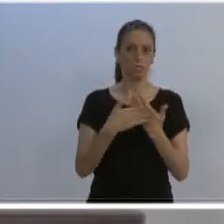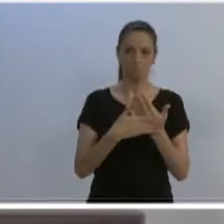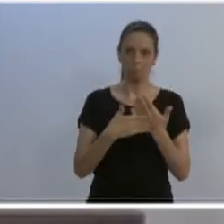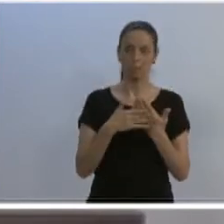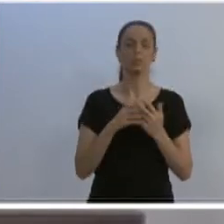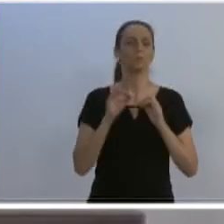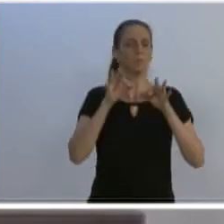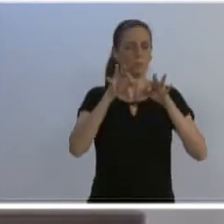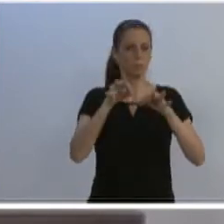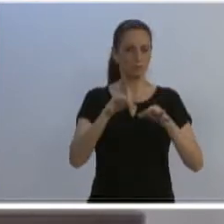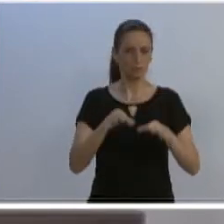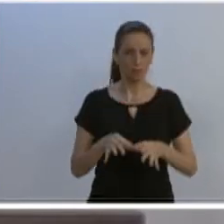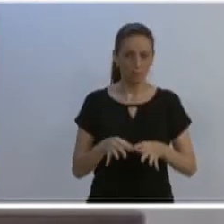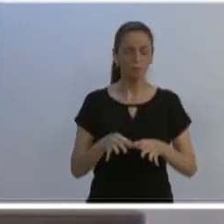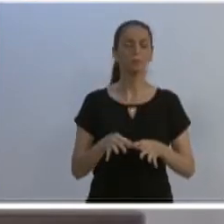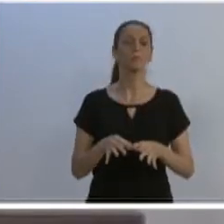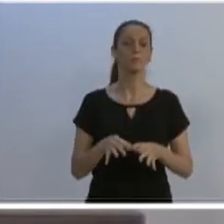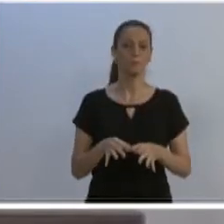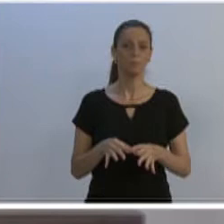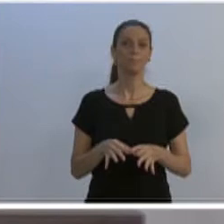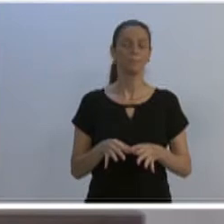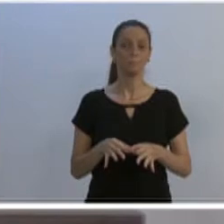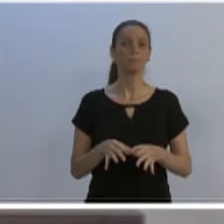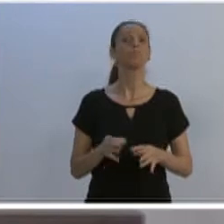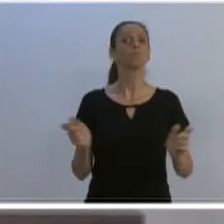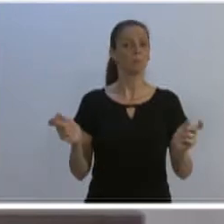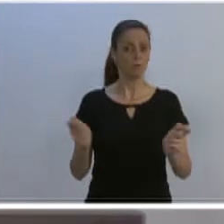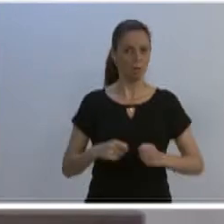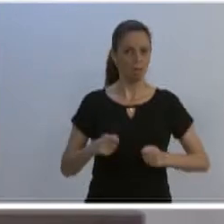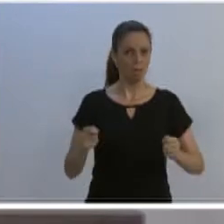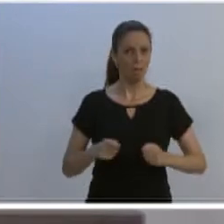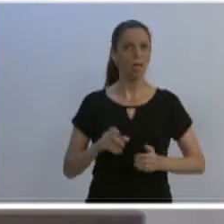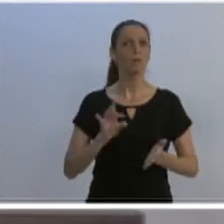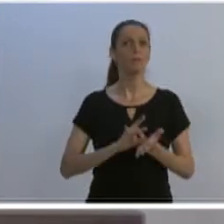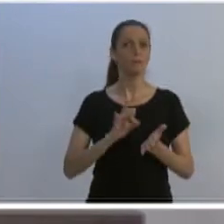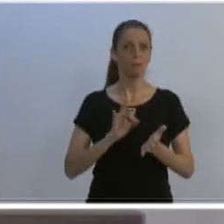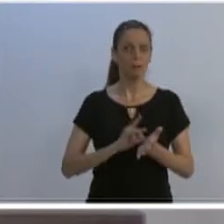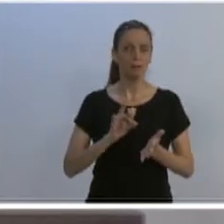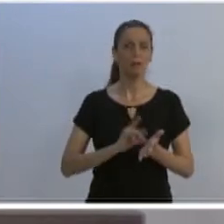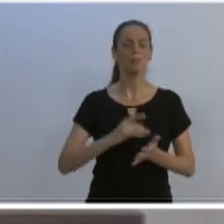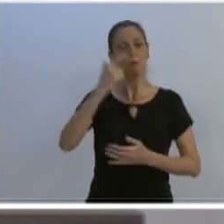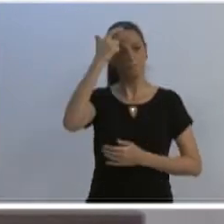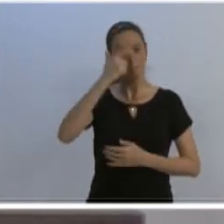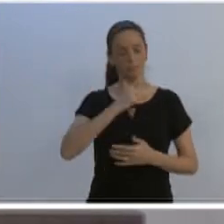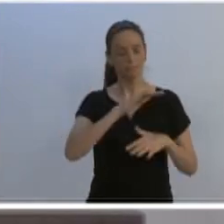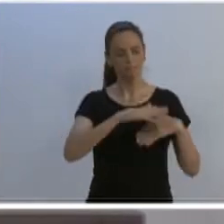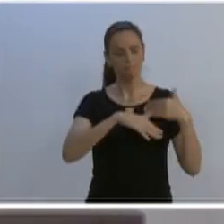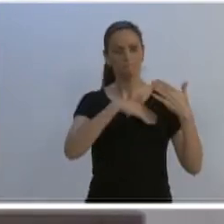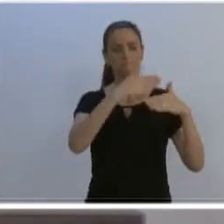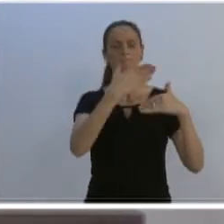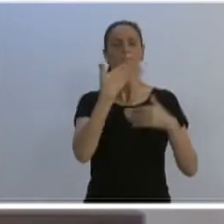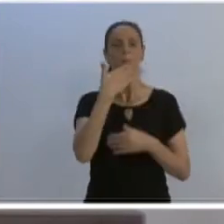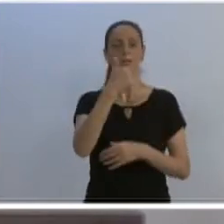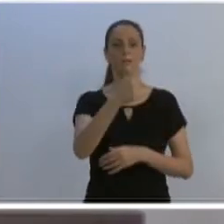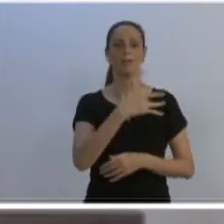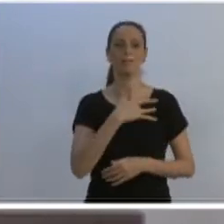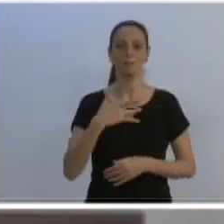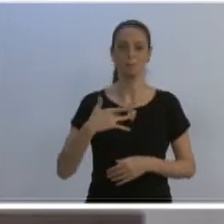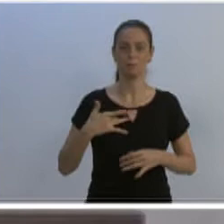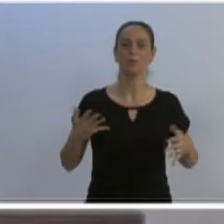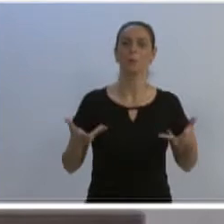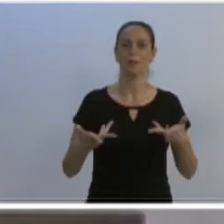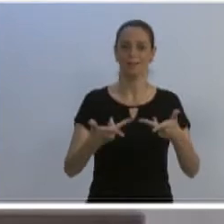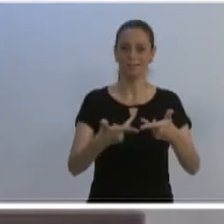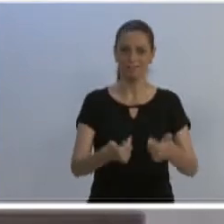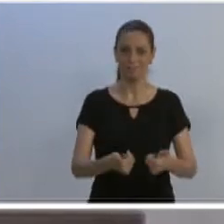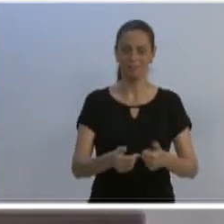forma adequada, nós temos aí todas as possibilidades de fazer com que essa pessoa tenha uma qualidade de